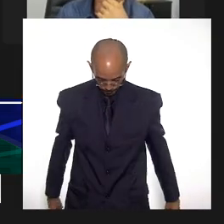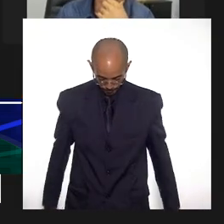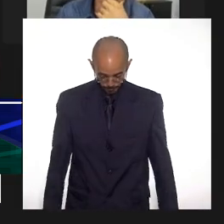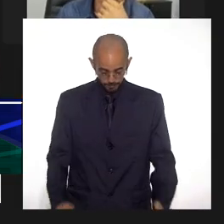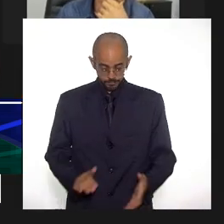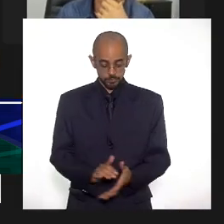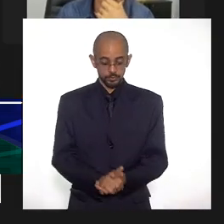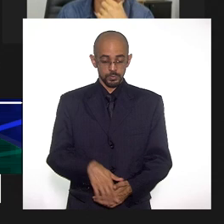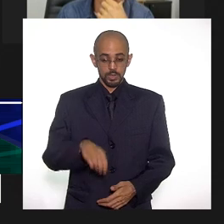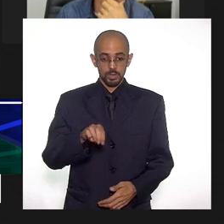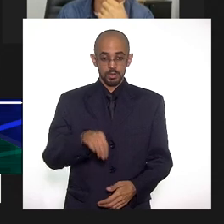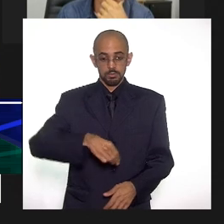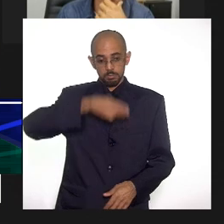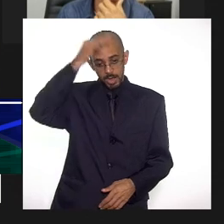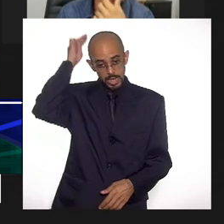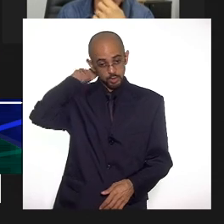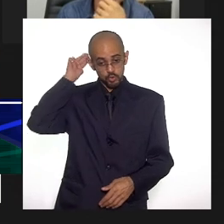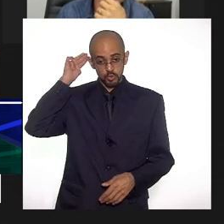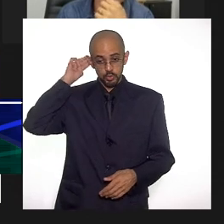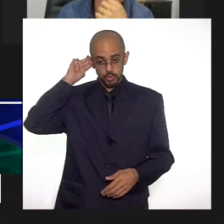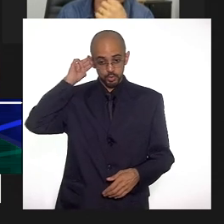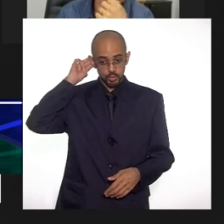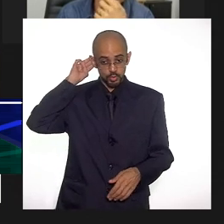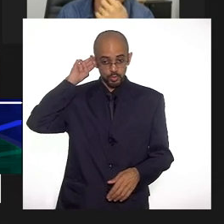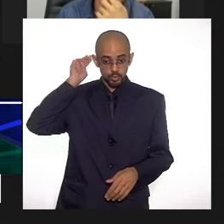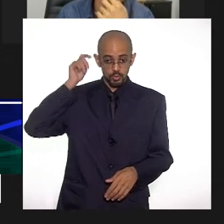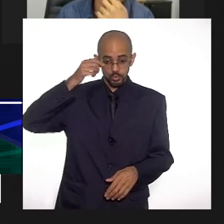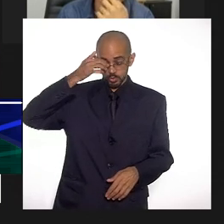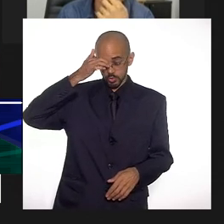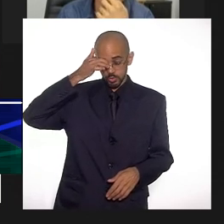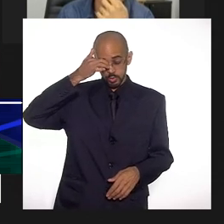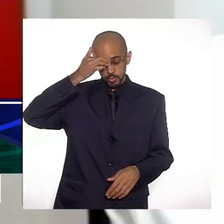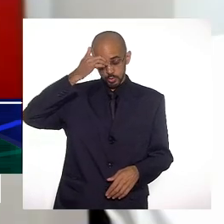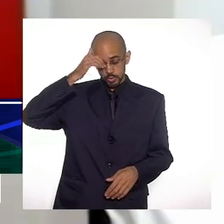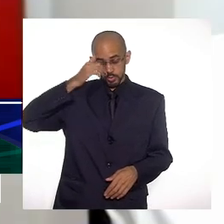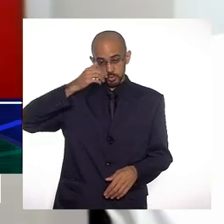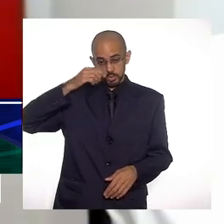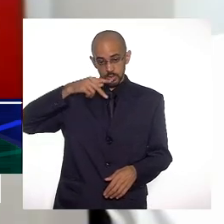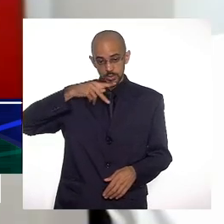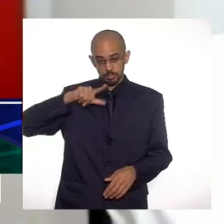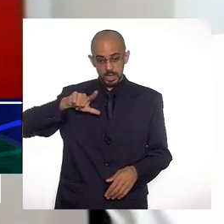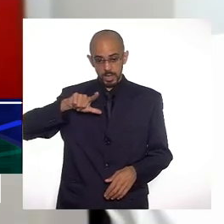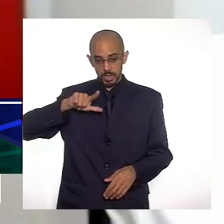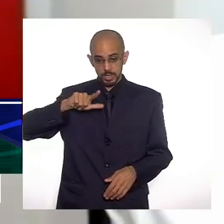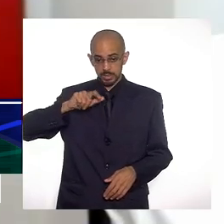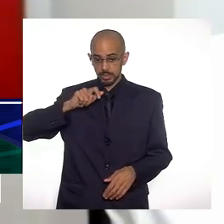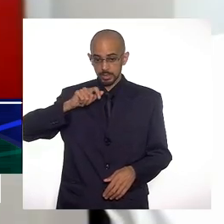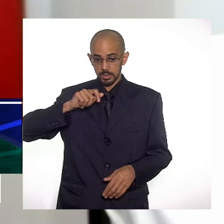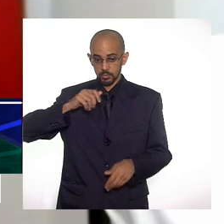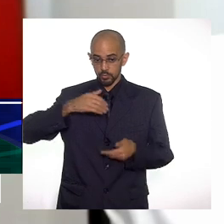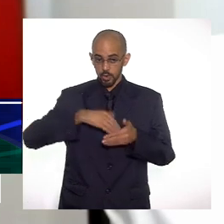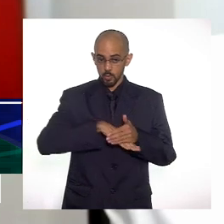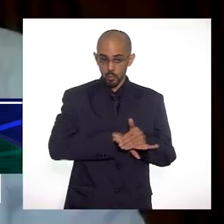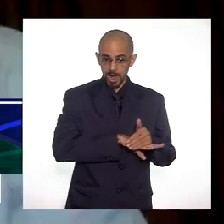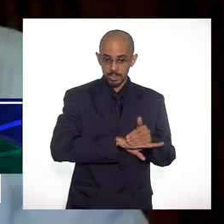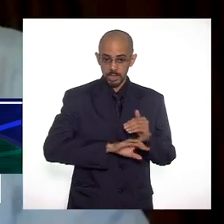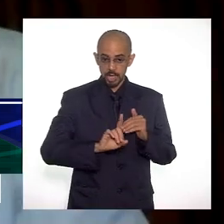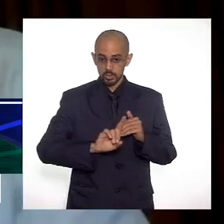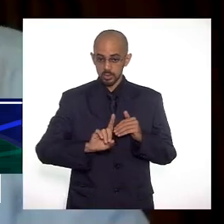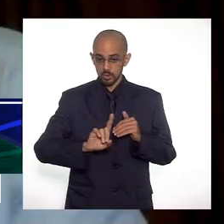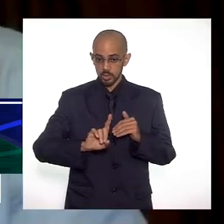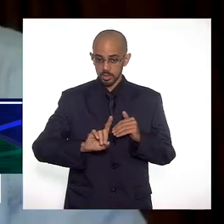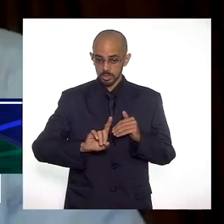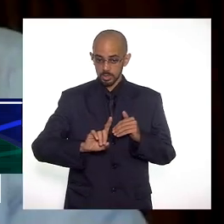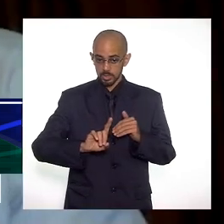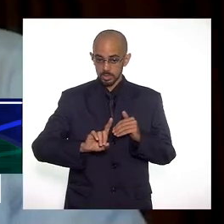O Márcio. Sim, senhor presidente. É, esse projeto não foi ao arquivo, não, né? Não. Essa